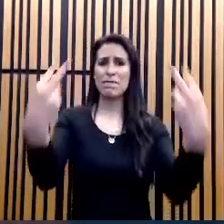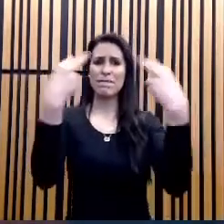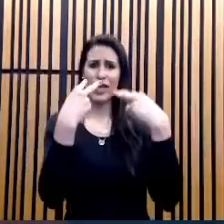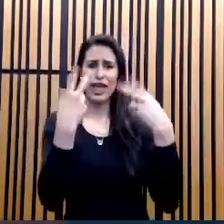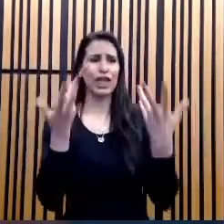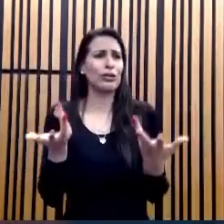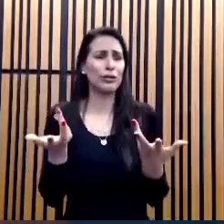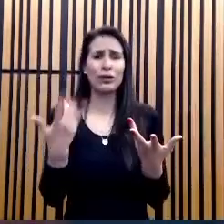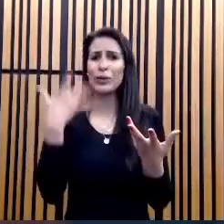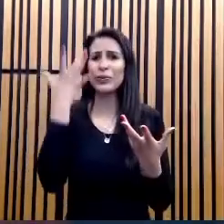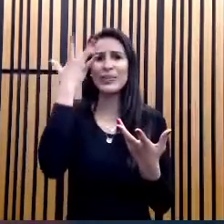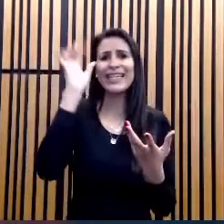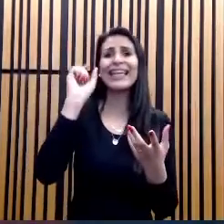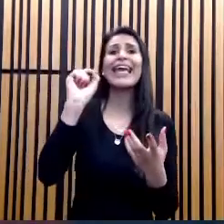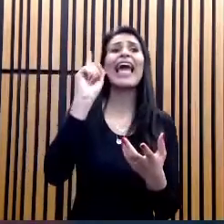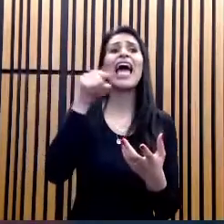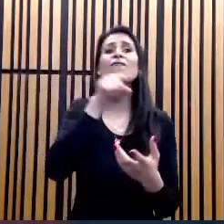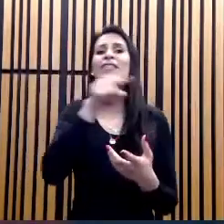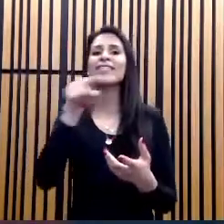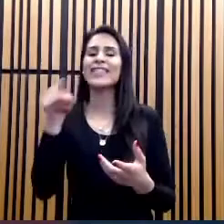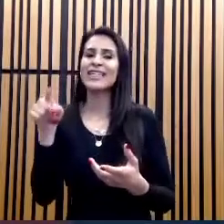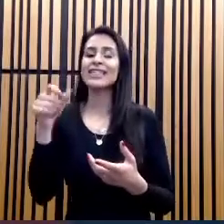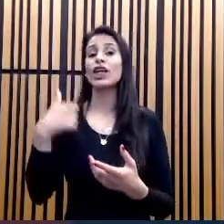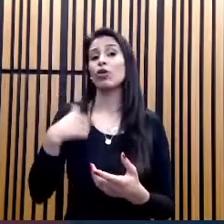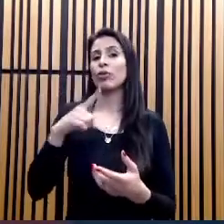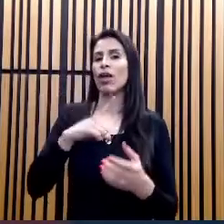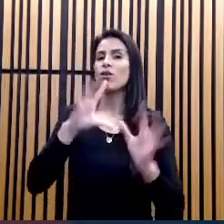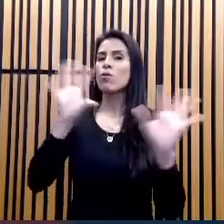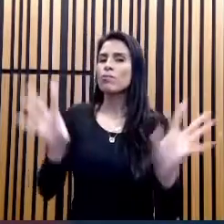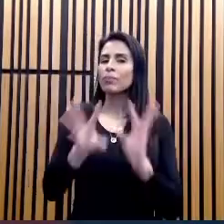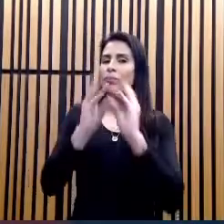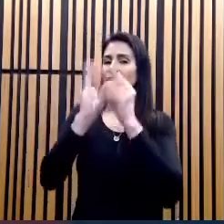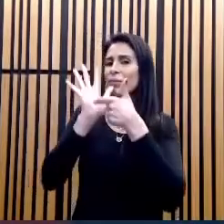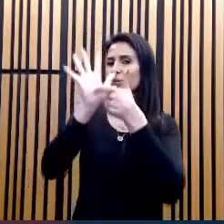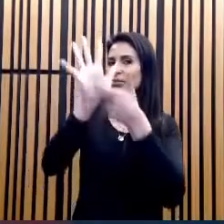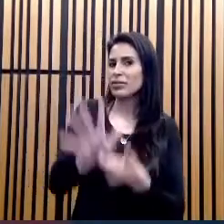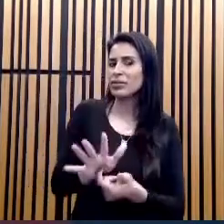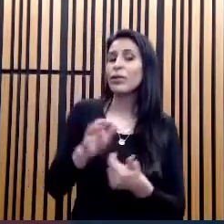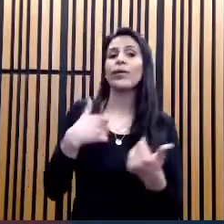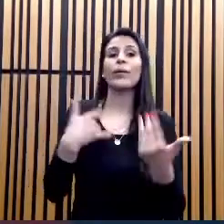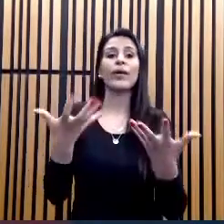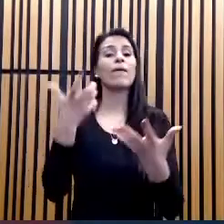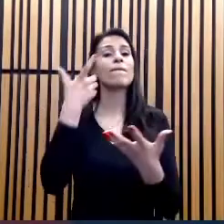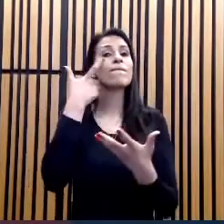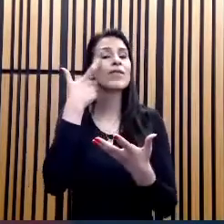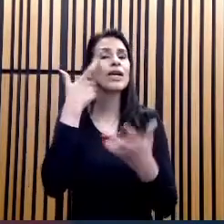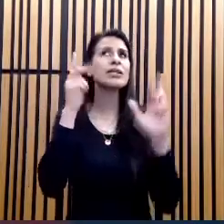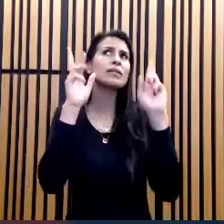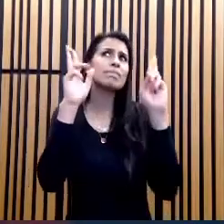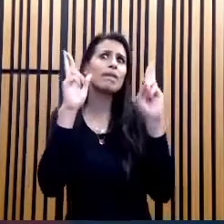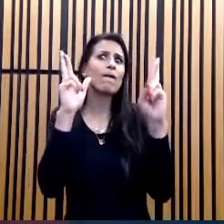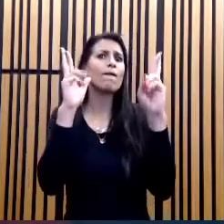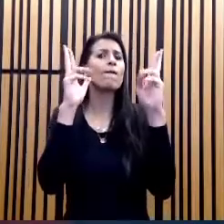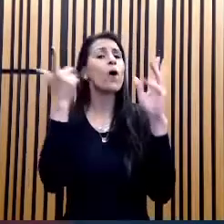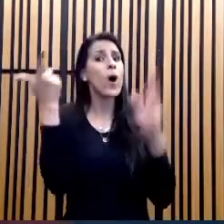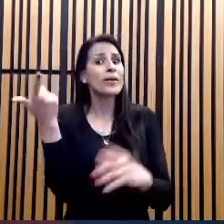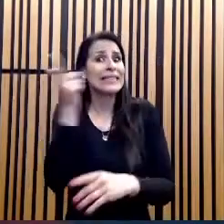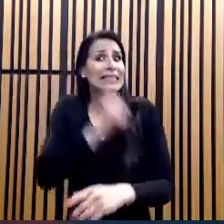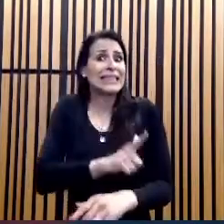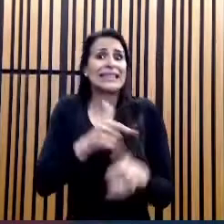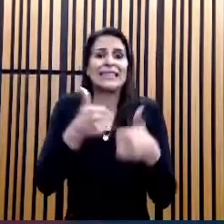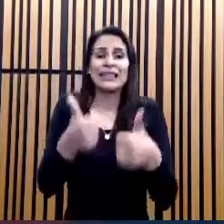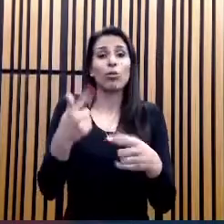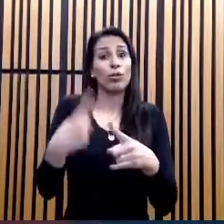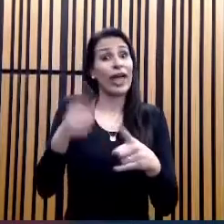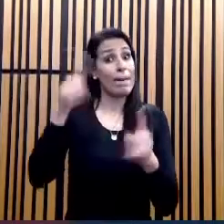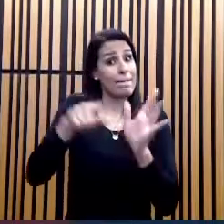uma breve apresentação sobre as perennials para apresentar para vocês, que eu espero que funcione, porque é a primeira